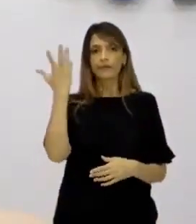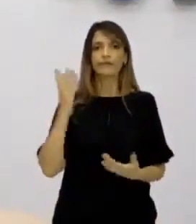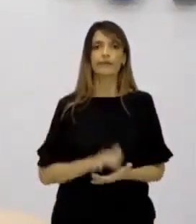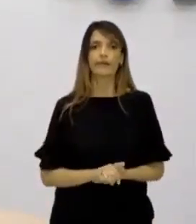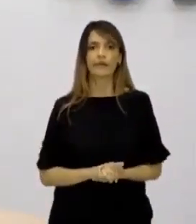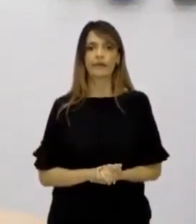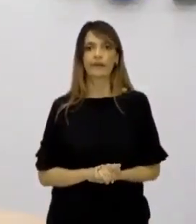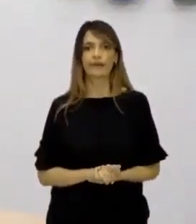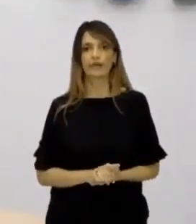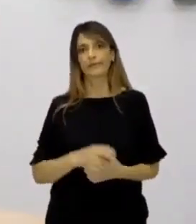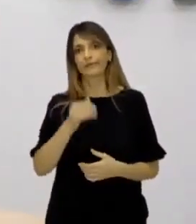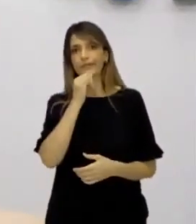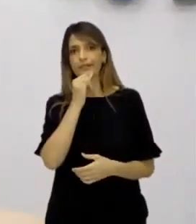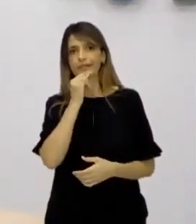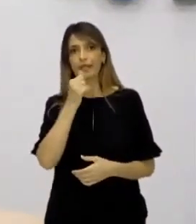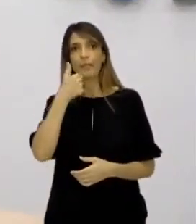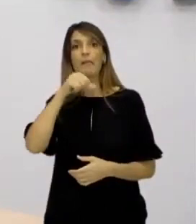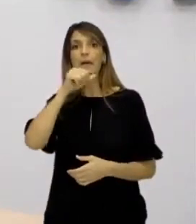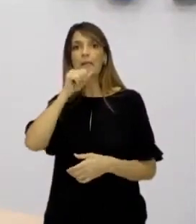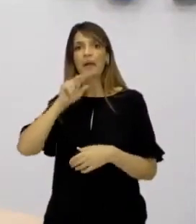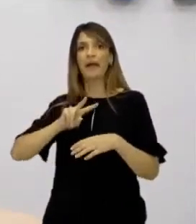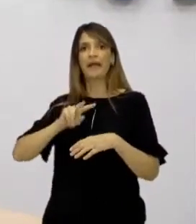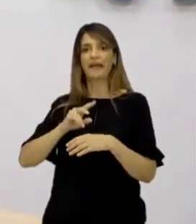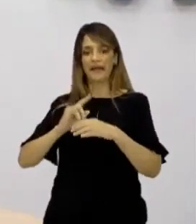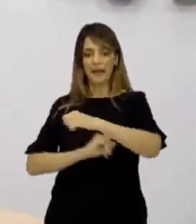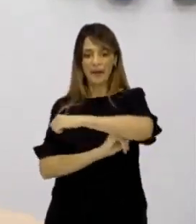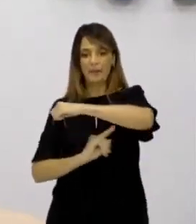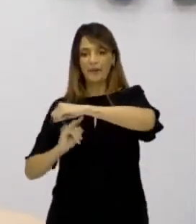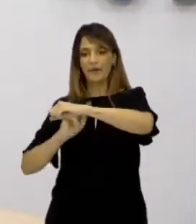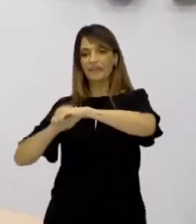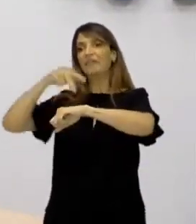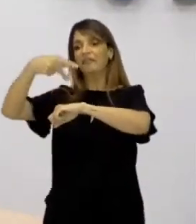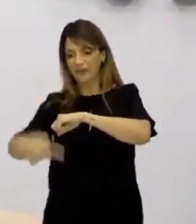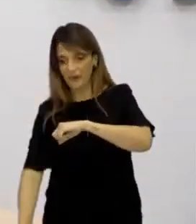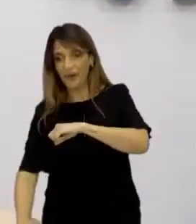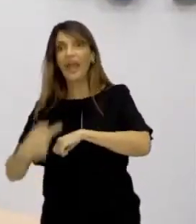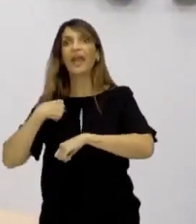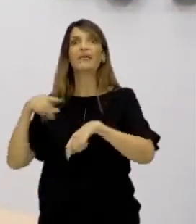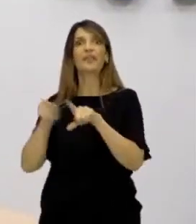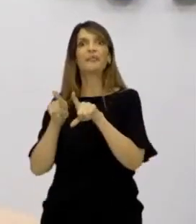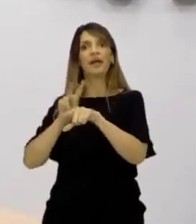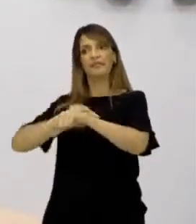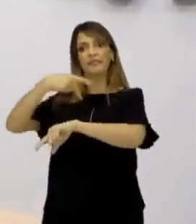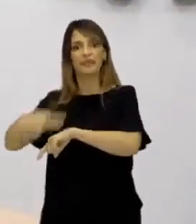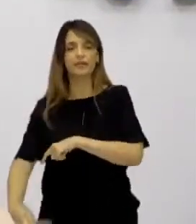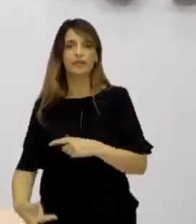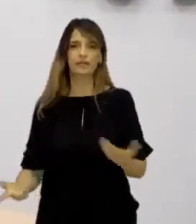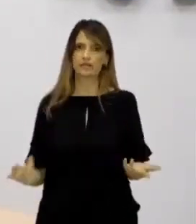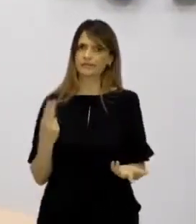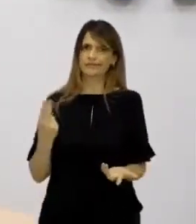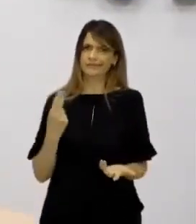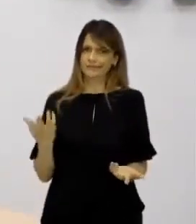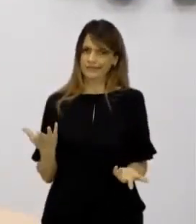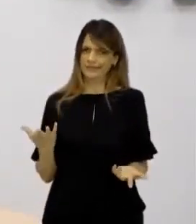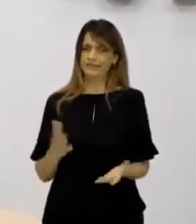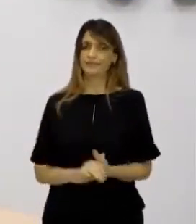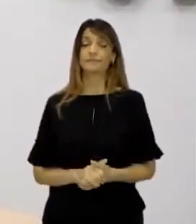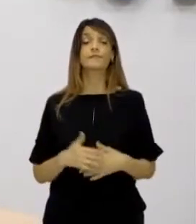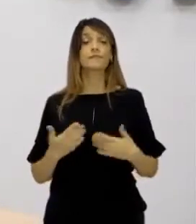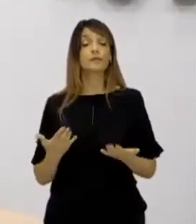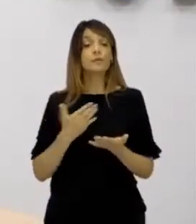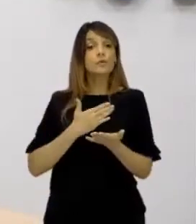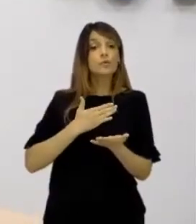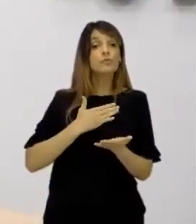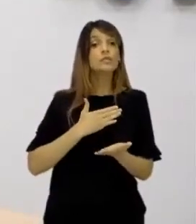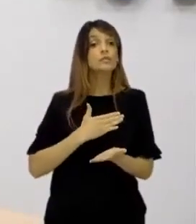se jogar da ponte, você vai se jogar também? É Não, não exatamente. pode, né? Então, pra gente começar, a gente vai lembrar aí que